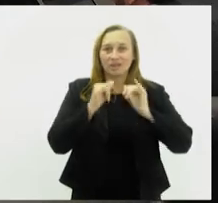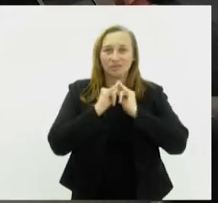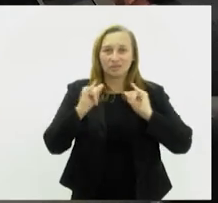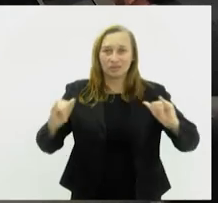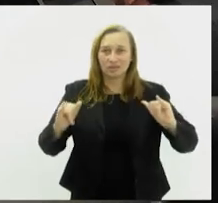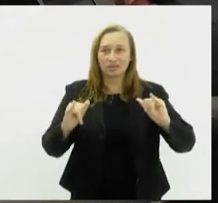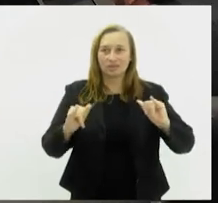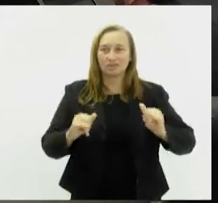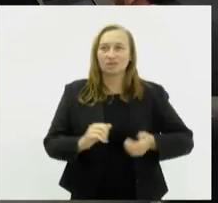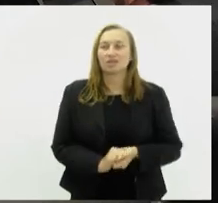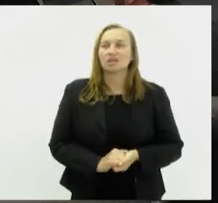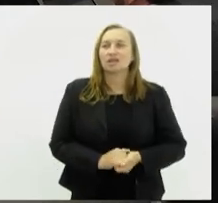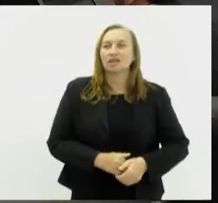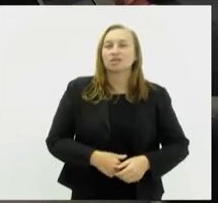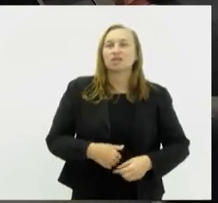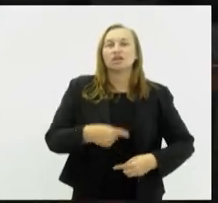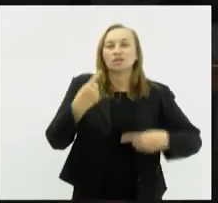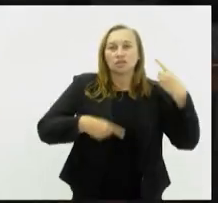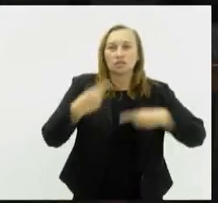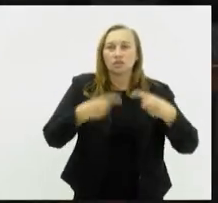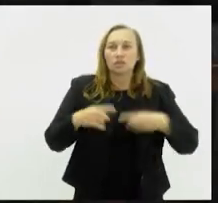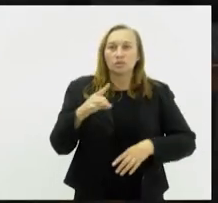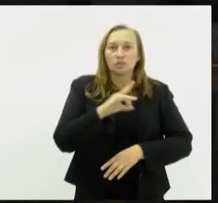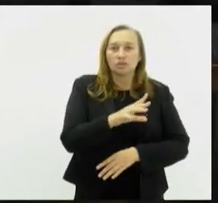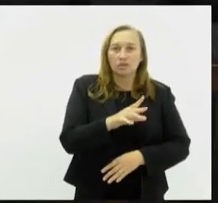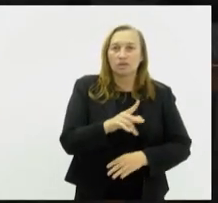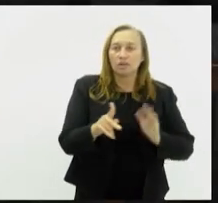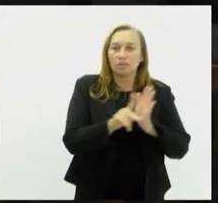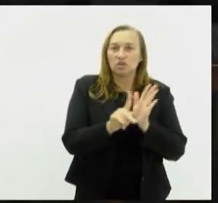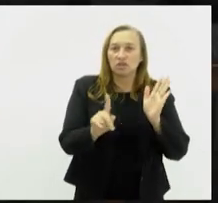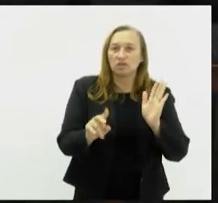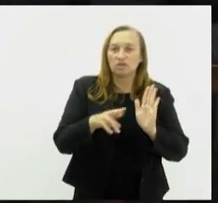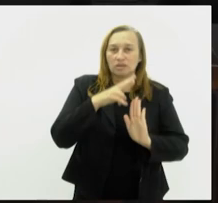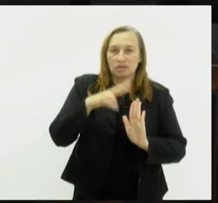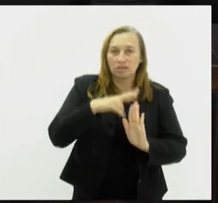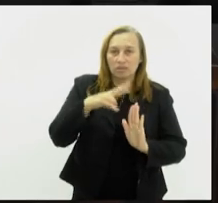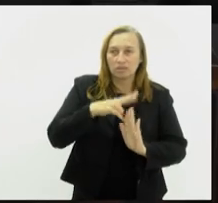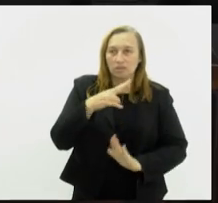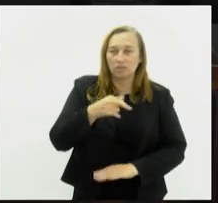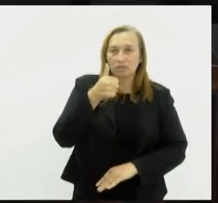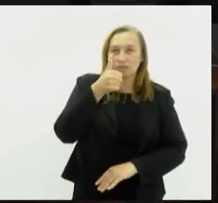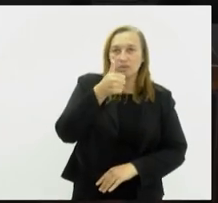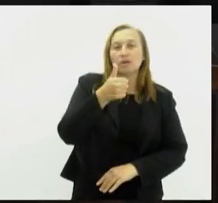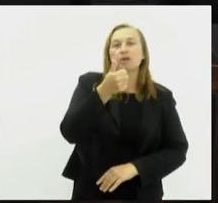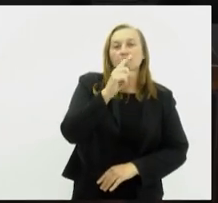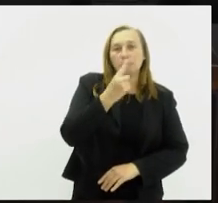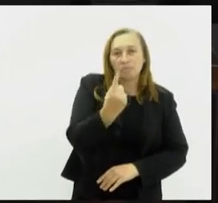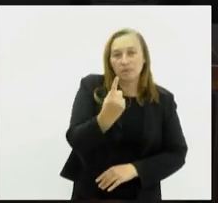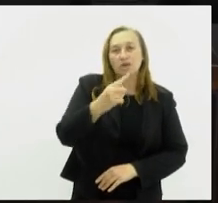Anuncio, em regime de urgência, em discussão única, projeto de resolução número